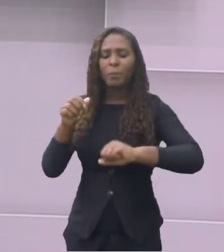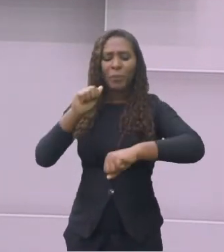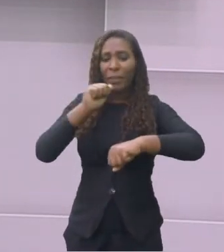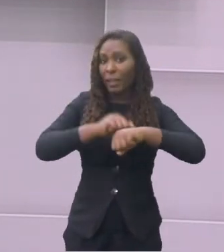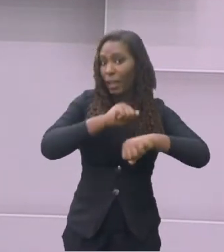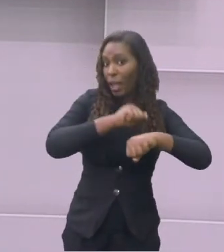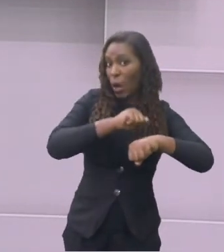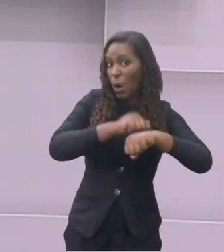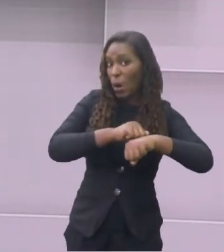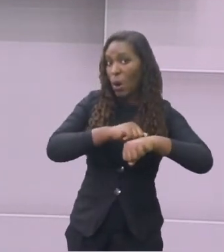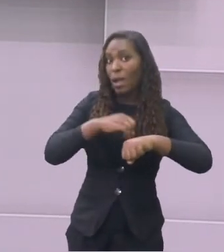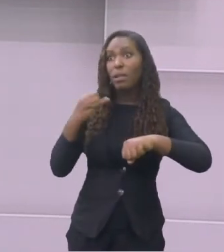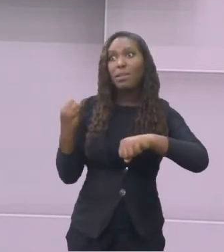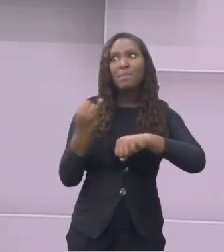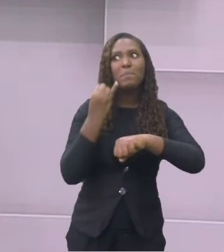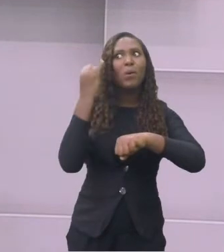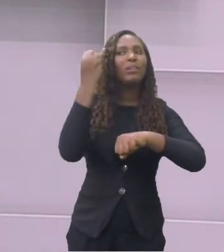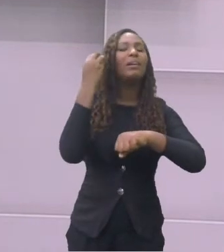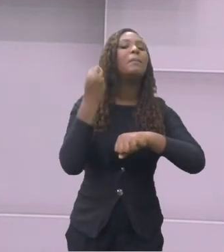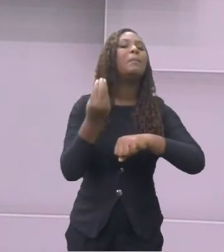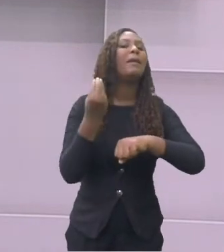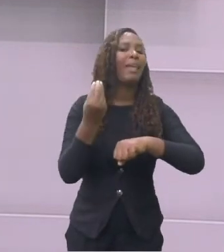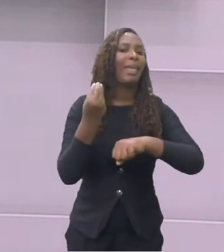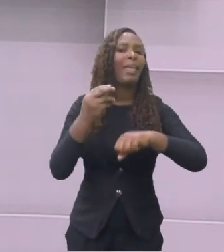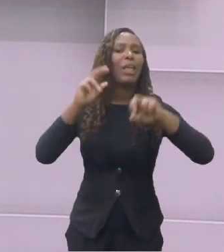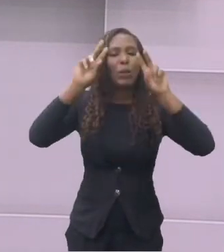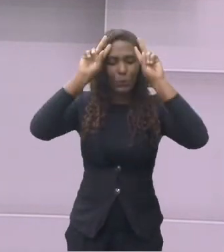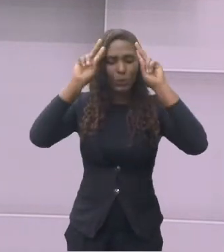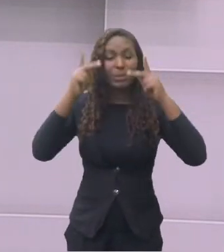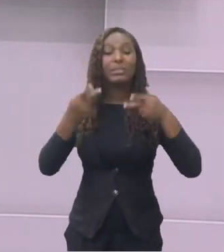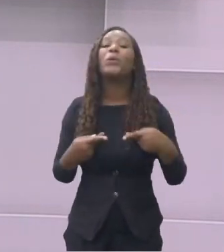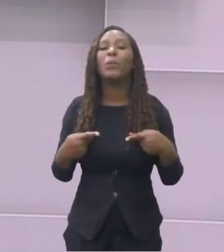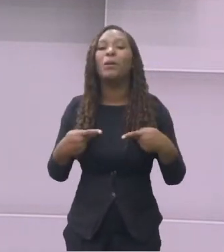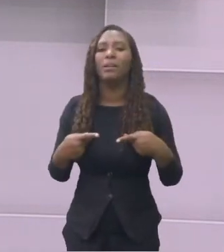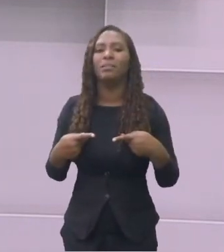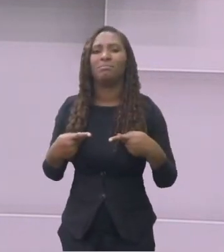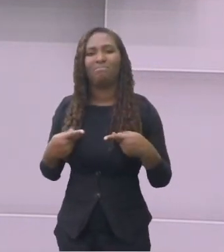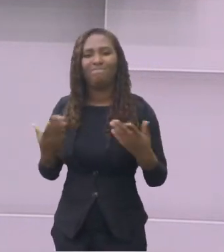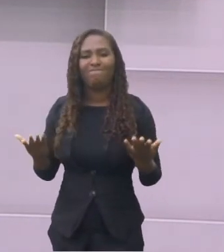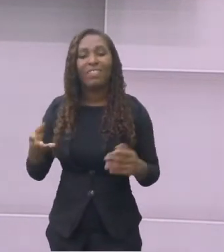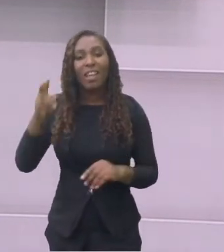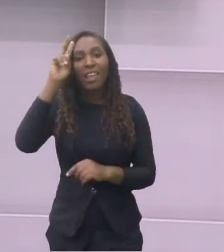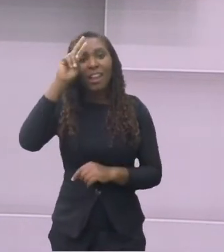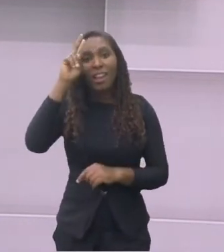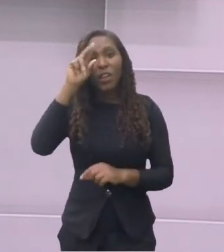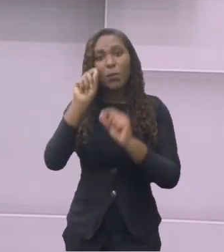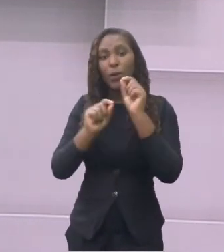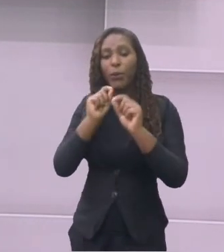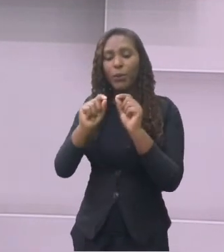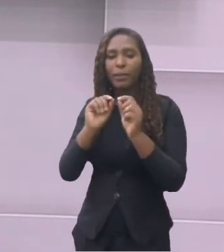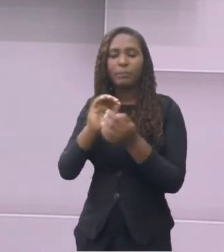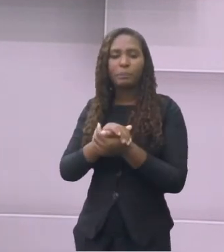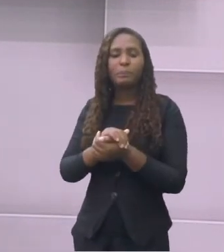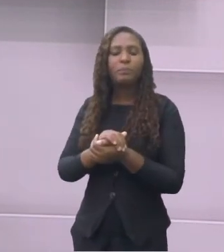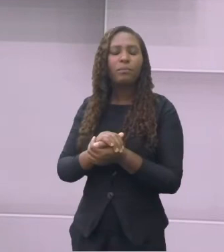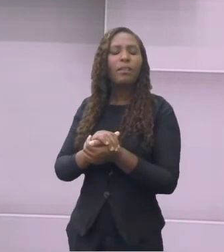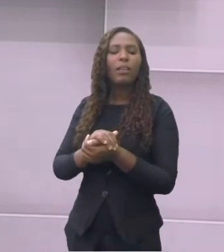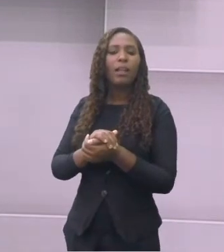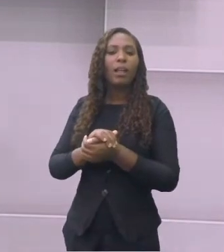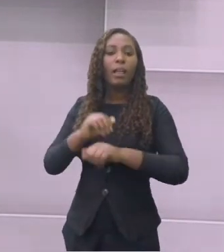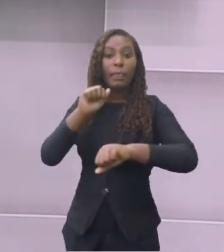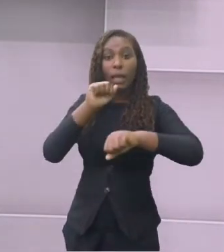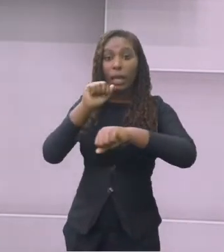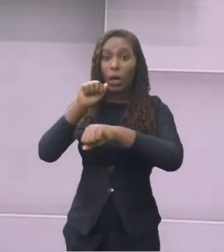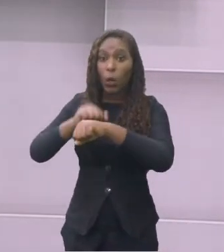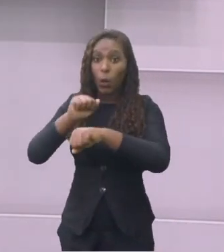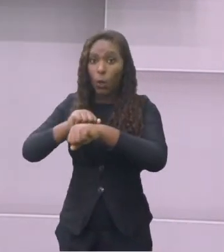importantes para a humanidade. Lembrando um pouco aqui, gente, das rochas magmáticas,